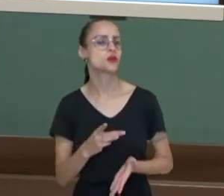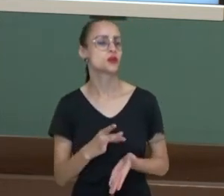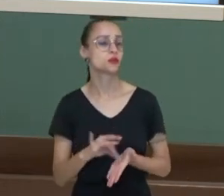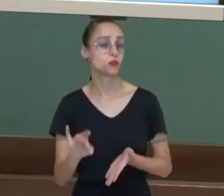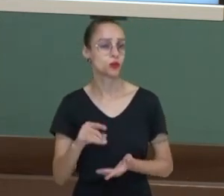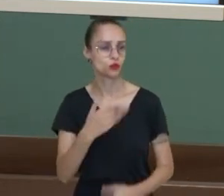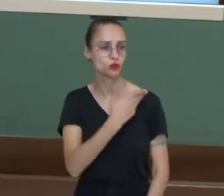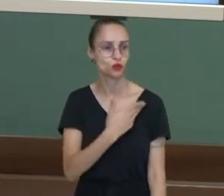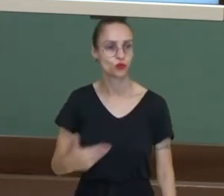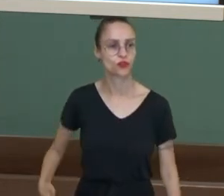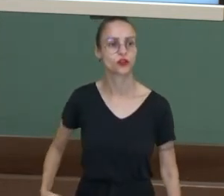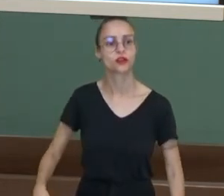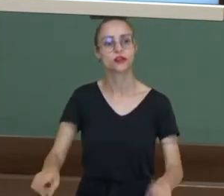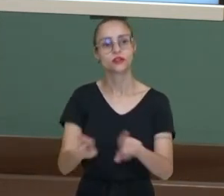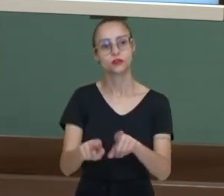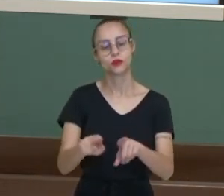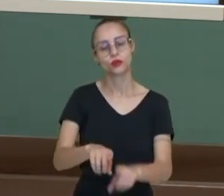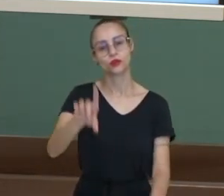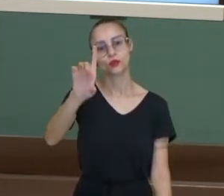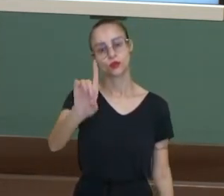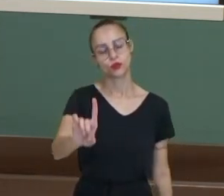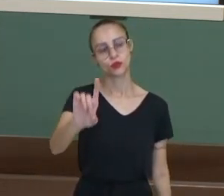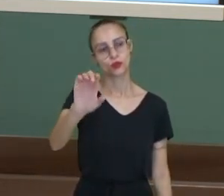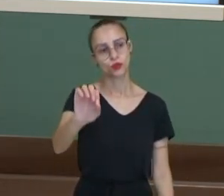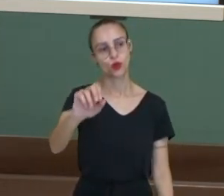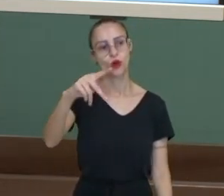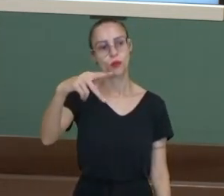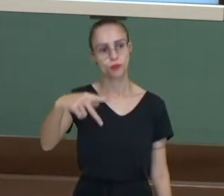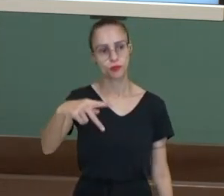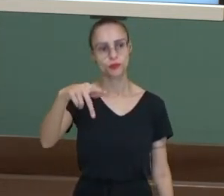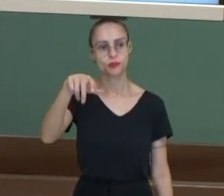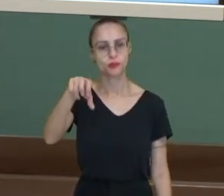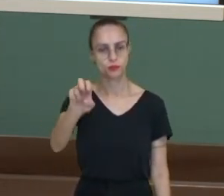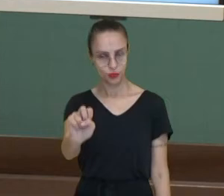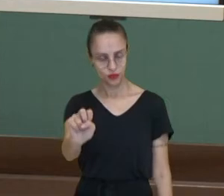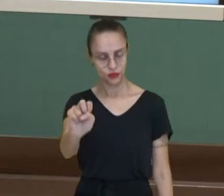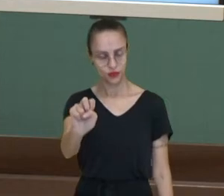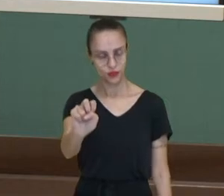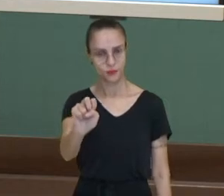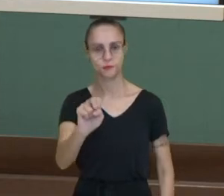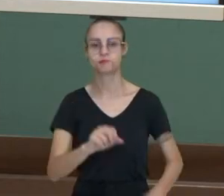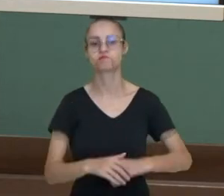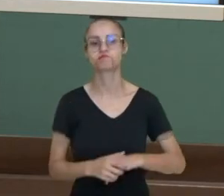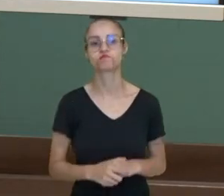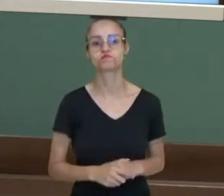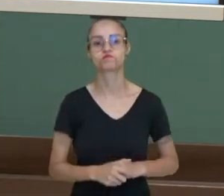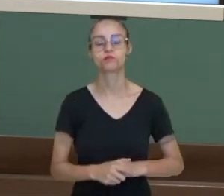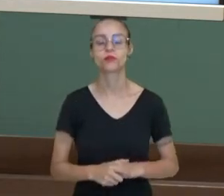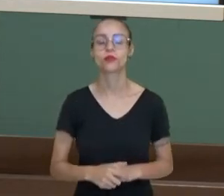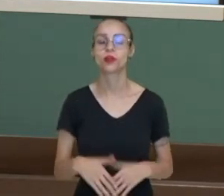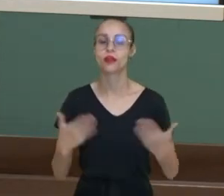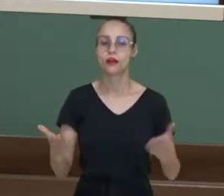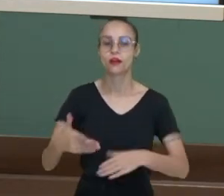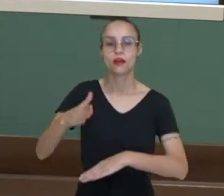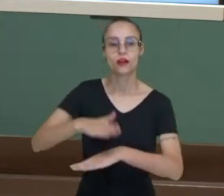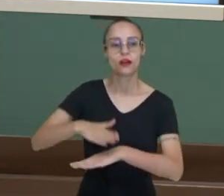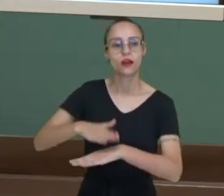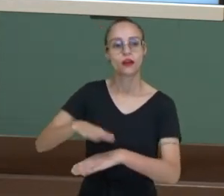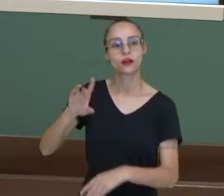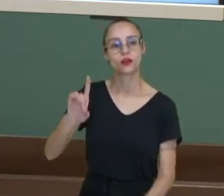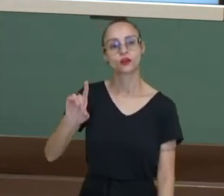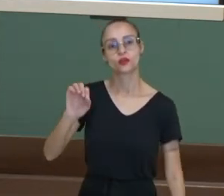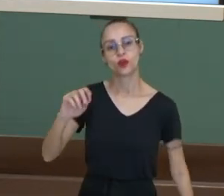do governo, e ainda o DOPS. O DOPS são as Delegacias de Ordem e Política Social, que eram órgãos